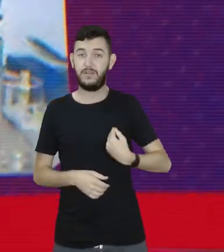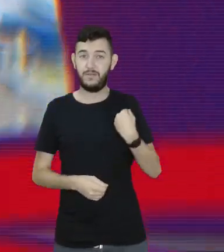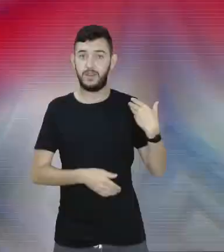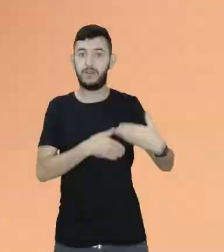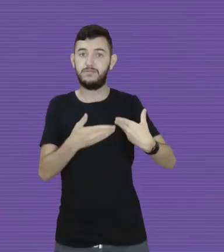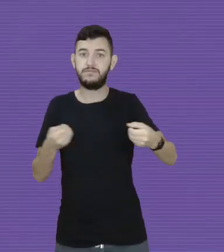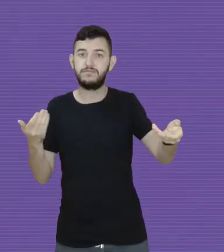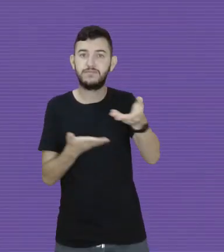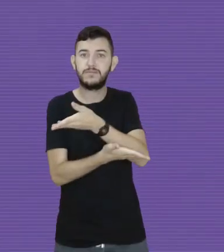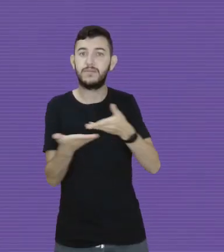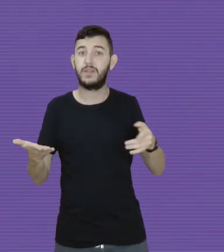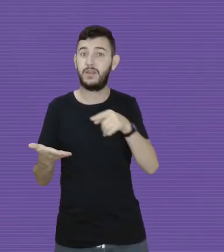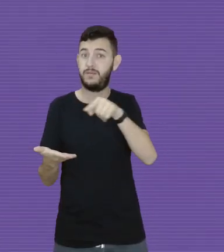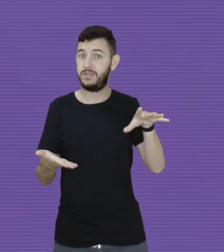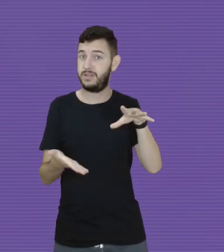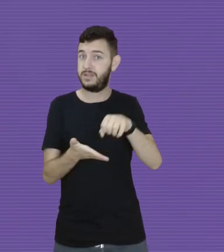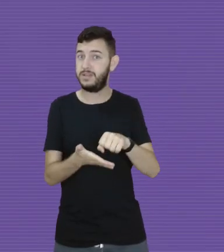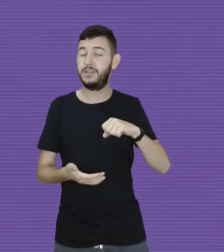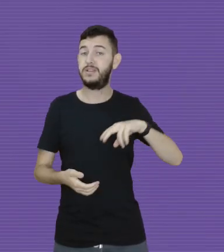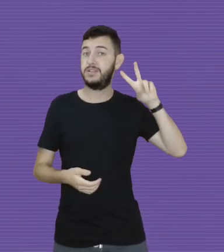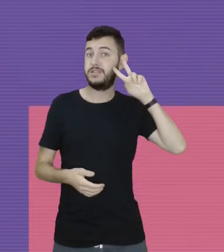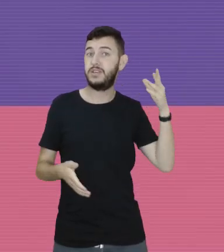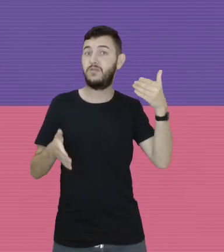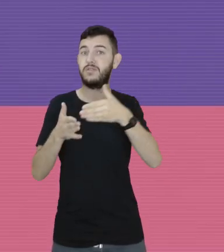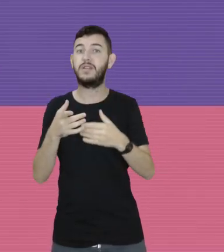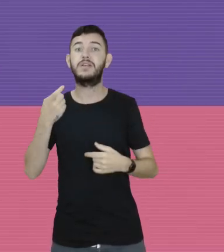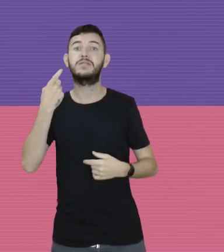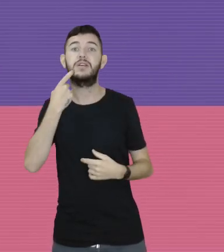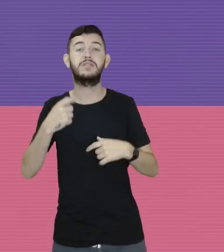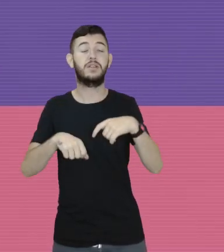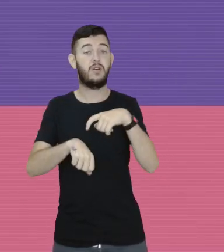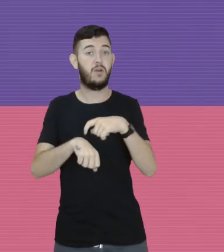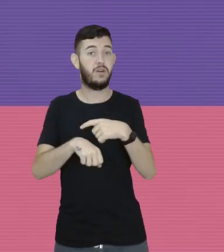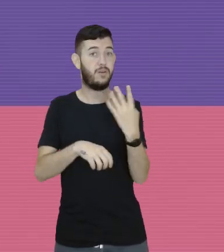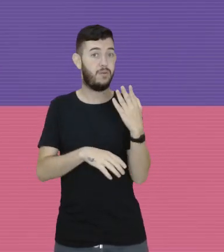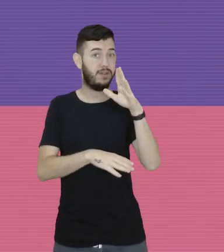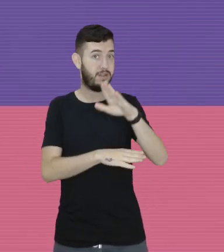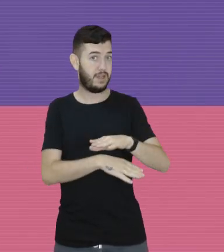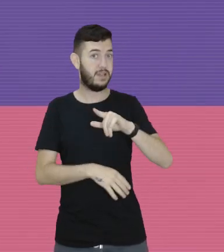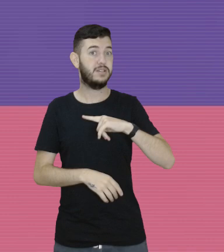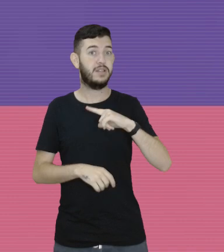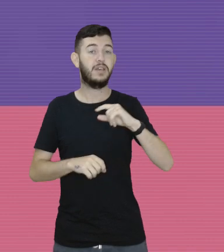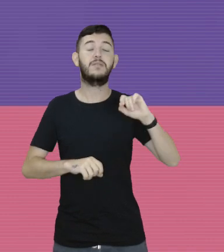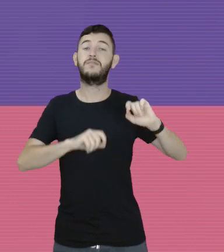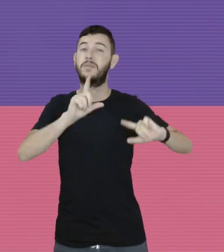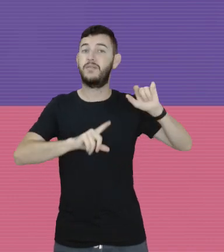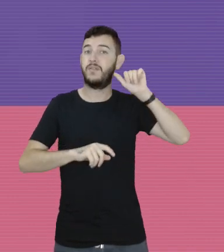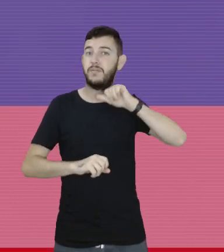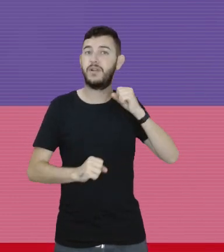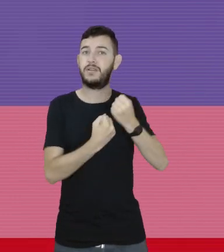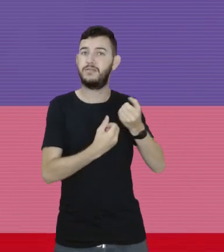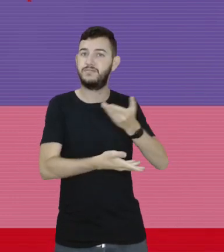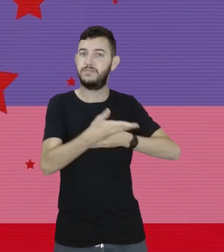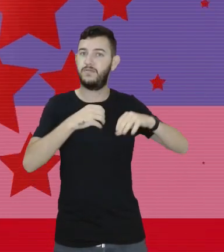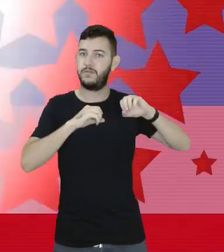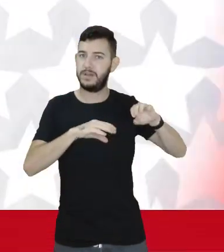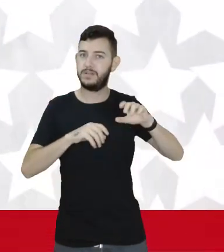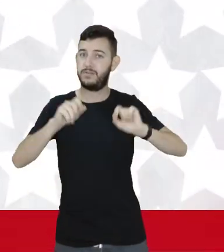gente. Então anota aí, de segunda a sexta-feira, a partir das 4 da tarde, tem TV Elas por Elas Formação na TVPT.